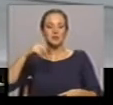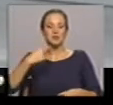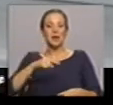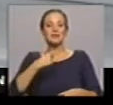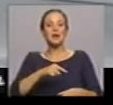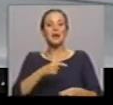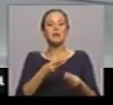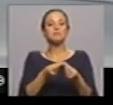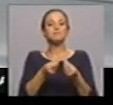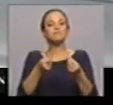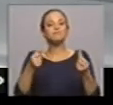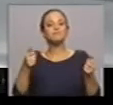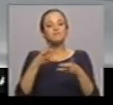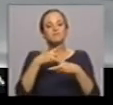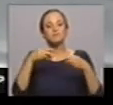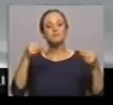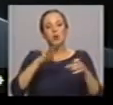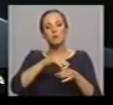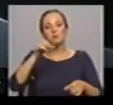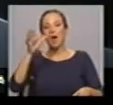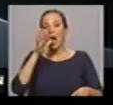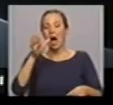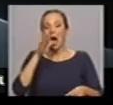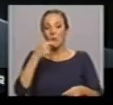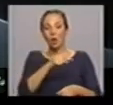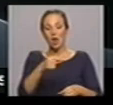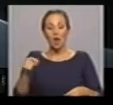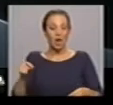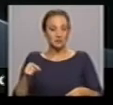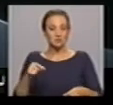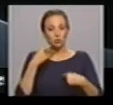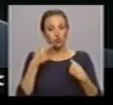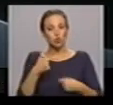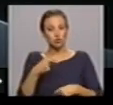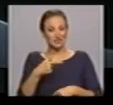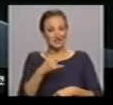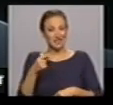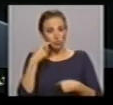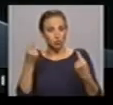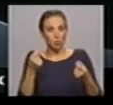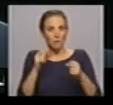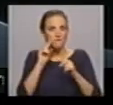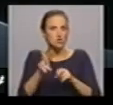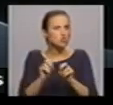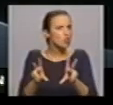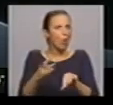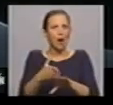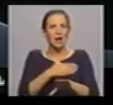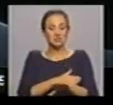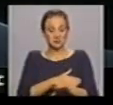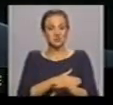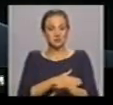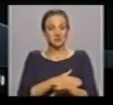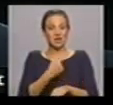precisamente as plumas de vapor de água de Encélado. Mostrou-nos Titã, como nunca tínhamos visto. Aliás, a Cassini levou à boleia a